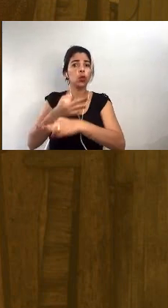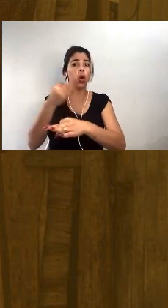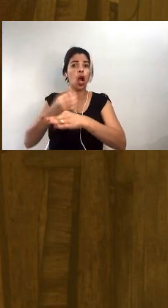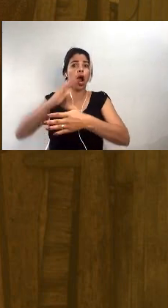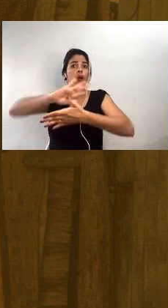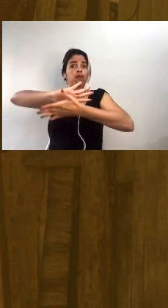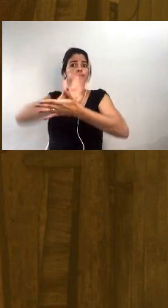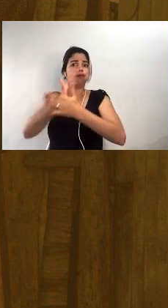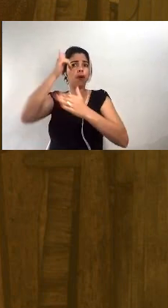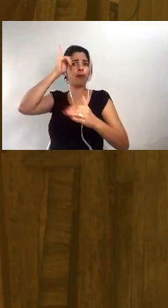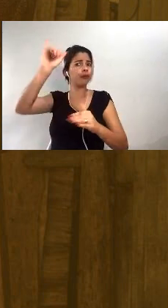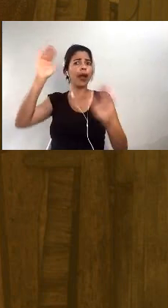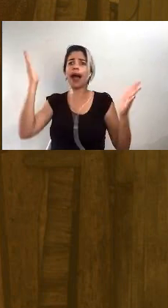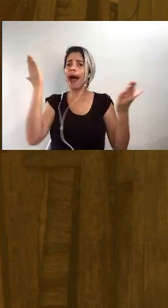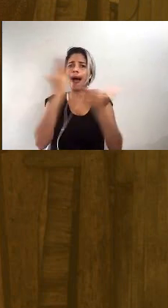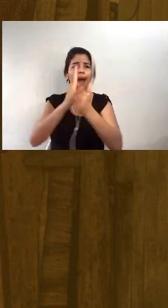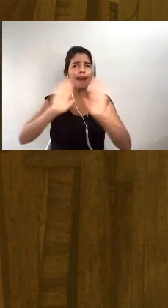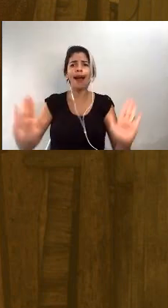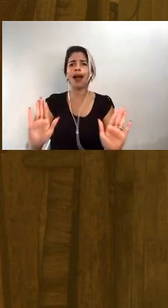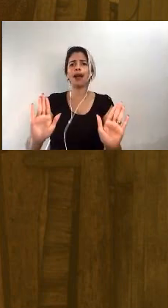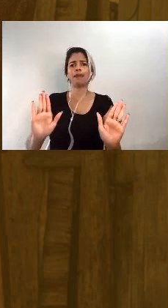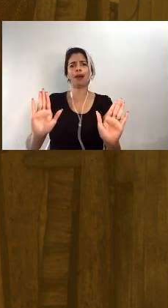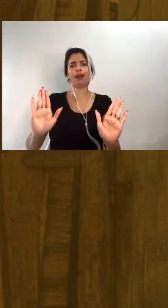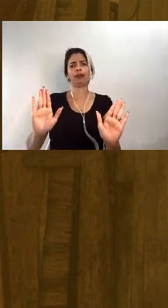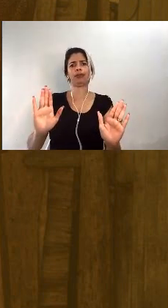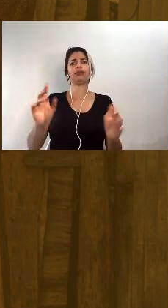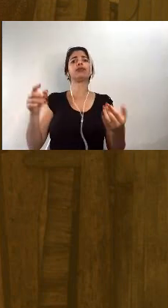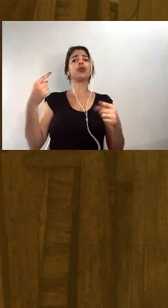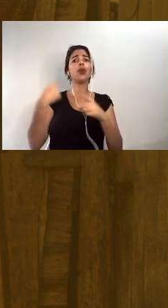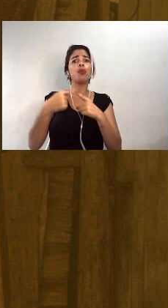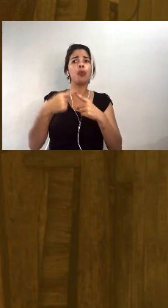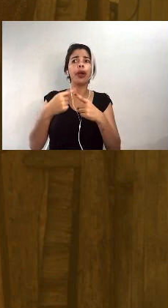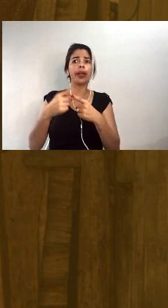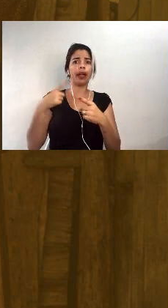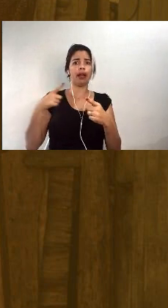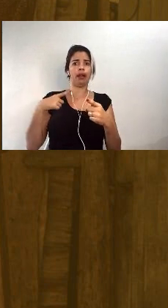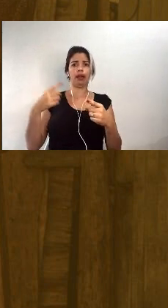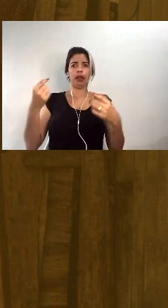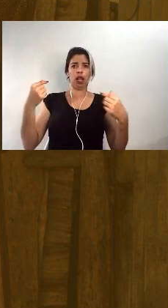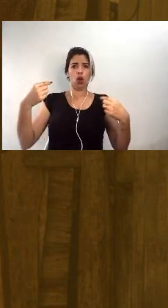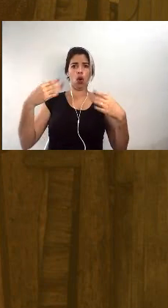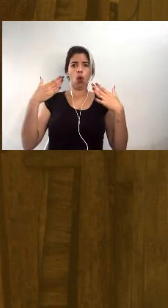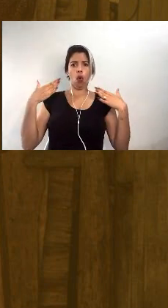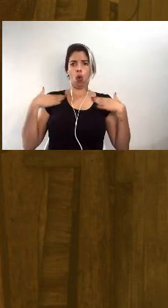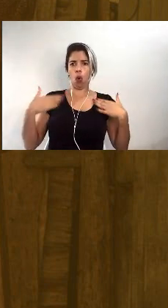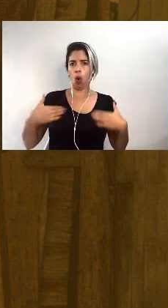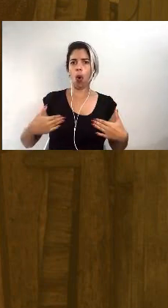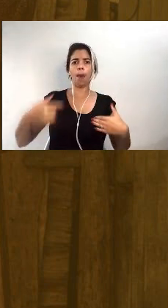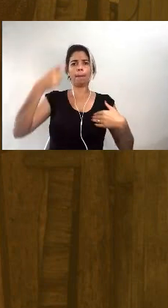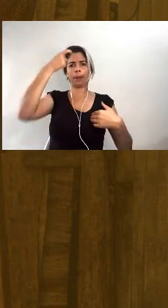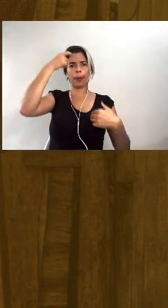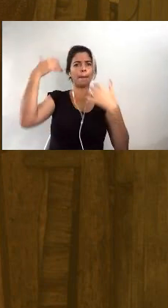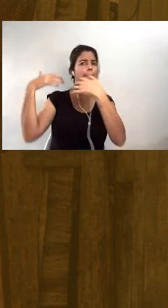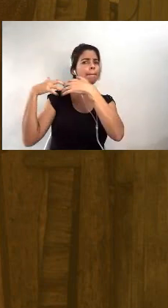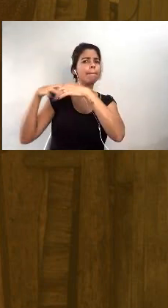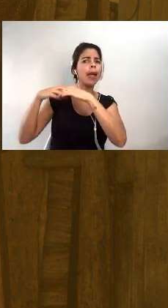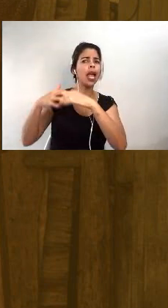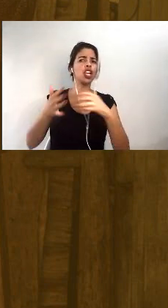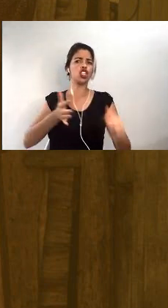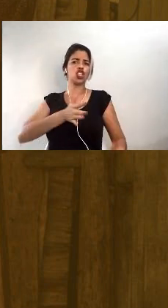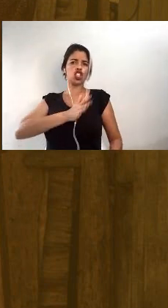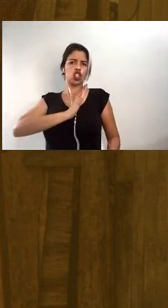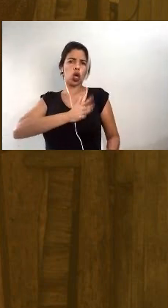a esse sistema de poder, né, tão, que viola, né, vidas, corpos, mentes, corações, né,